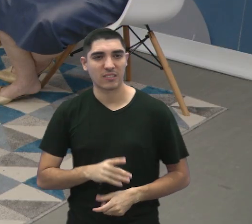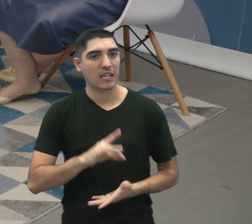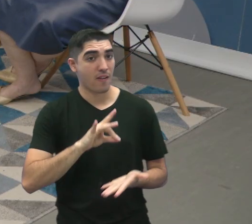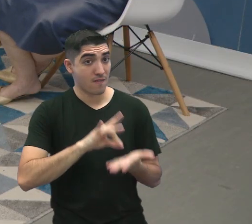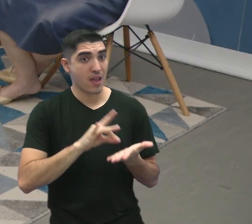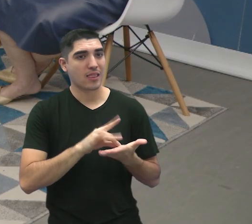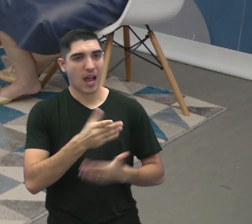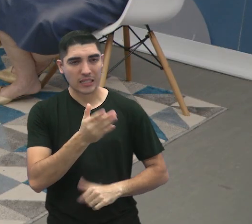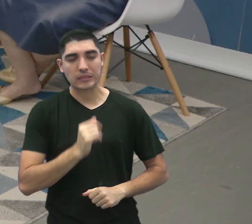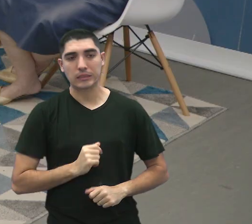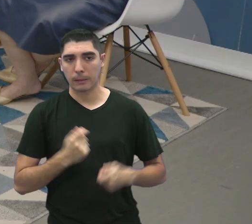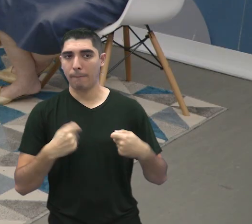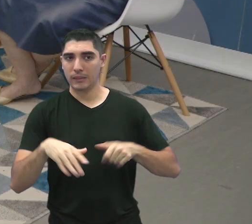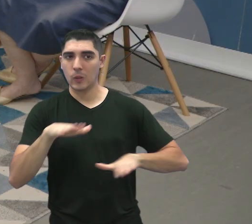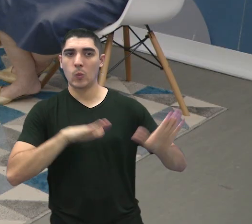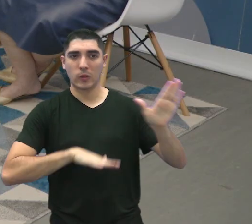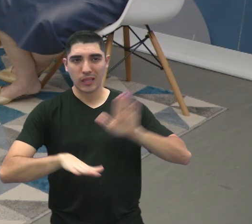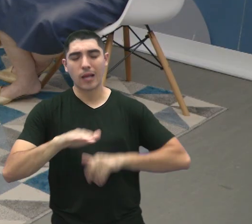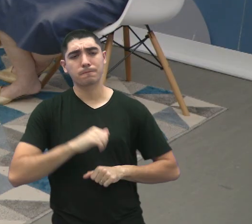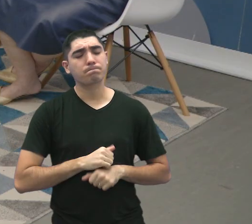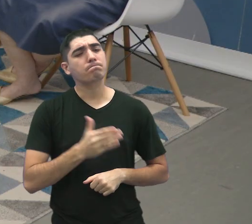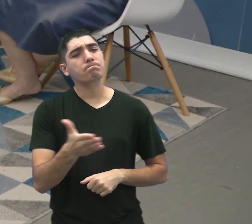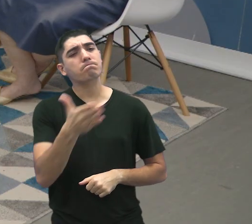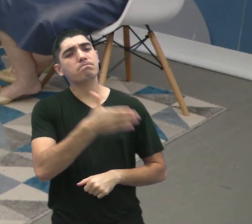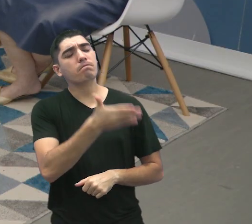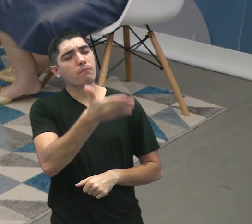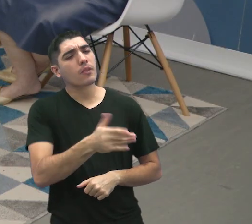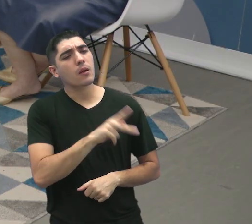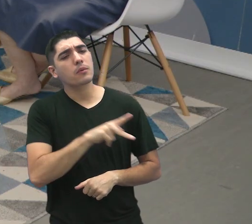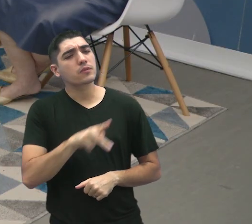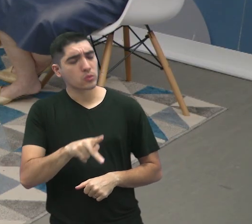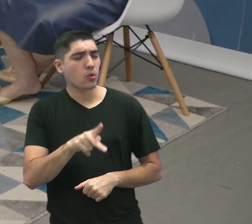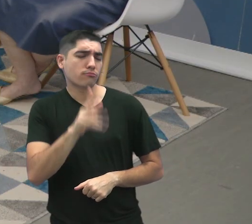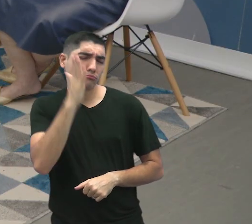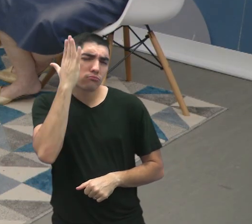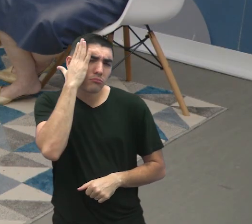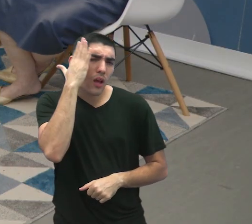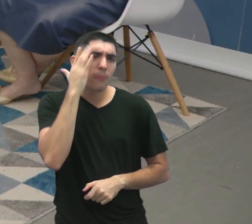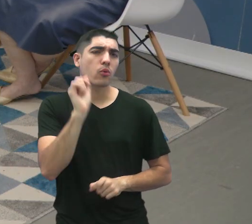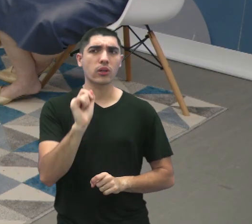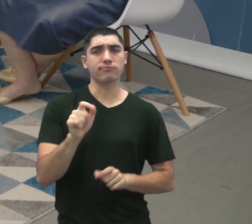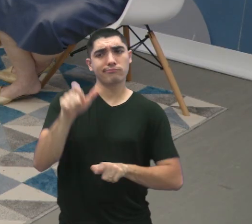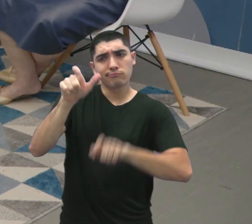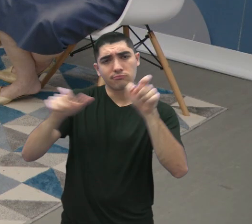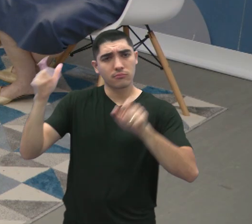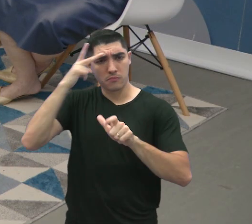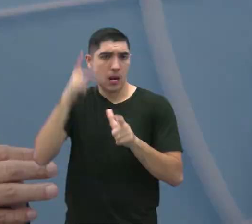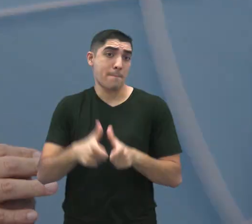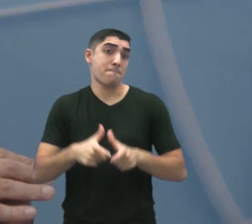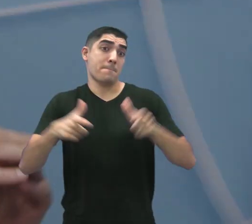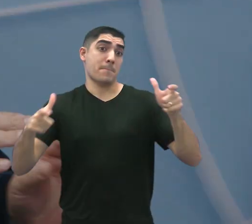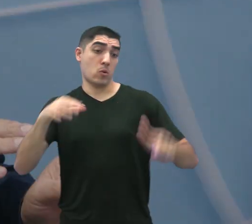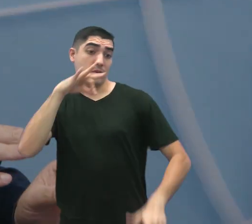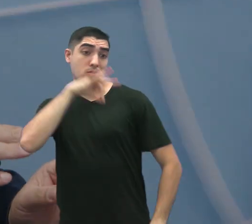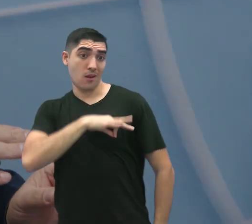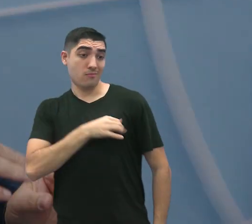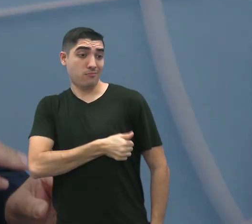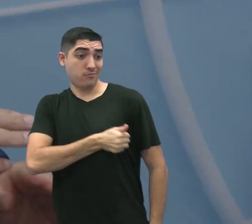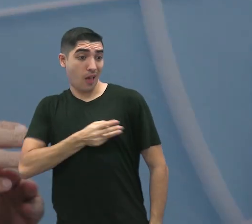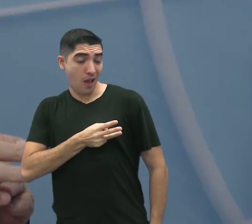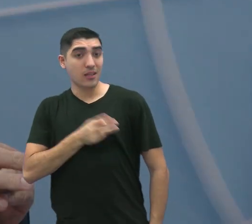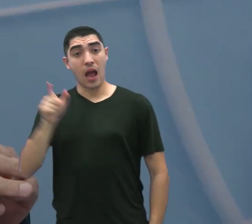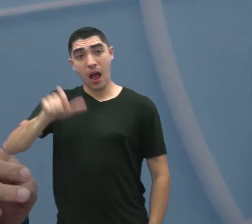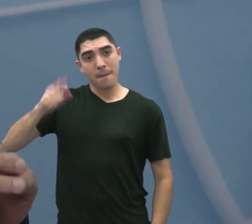tomar cuidado com essas questões. Professor, a gente sabe, né? Muita gente recebe o 13º salário e já pensa em